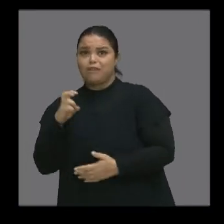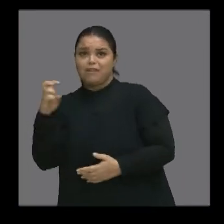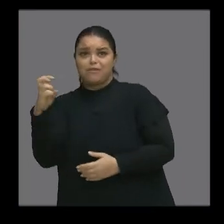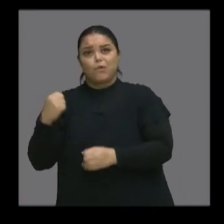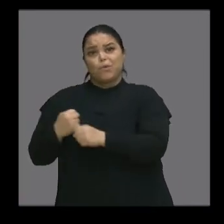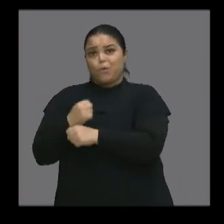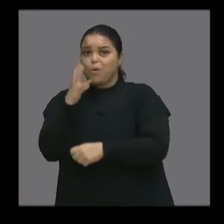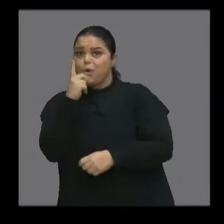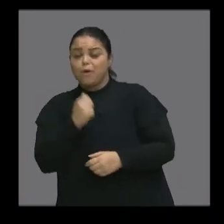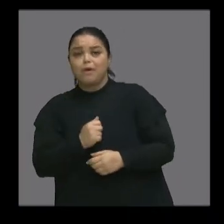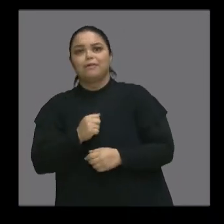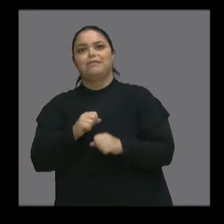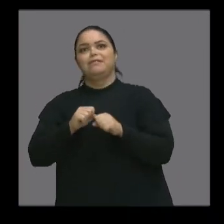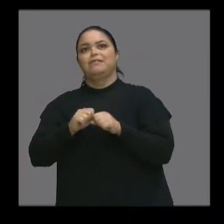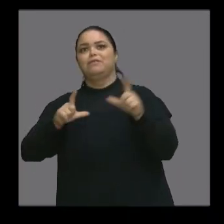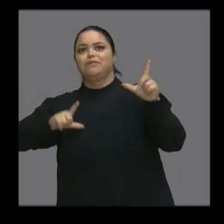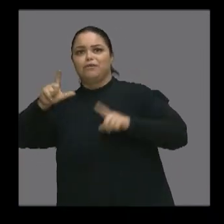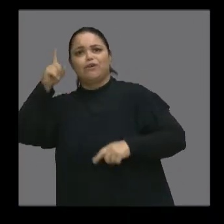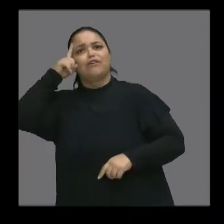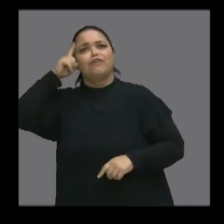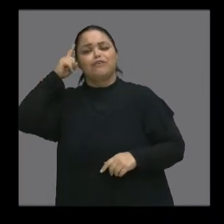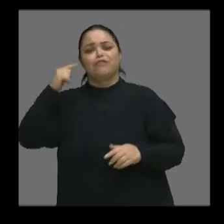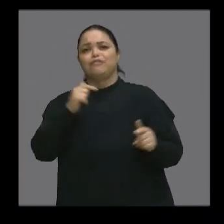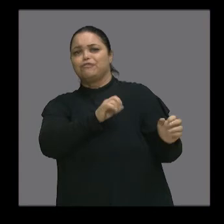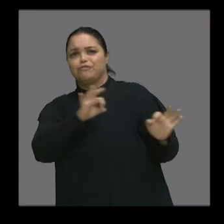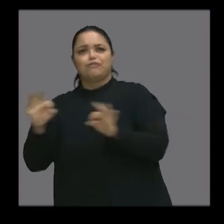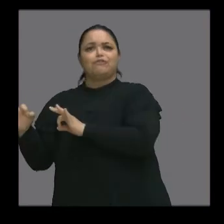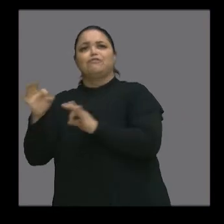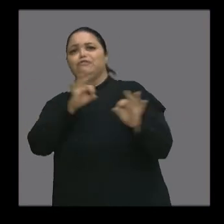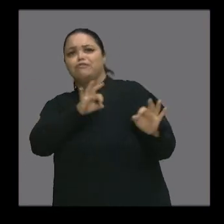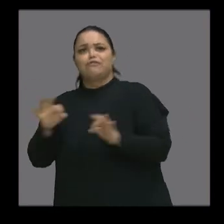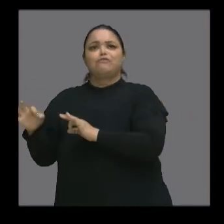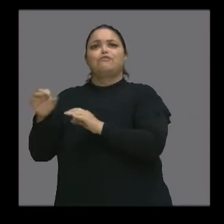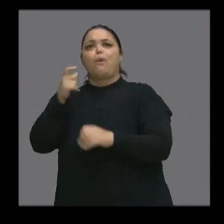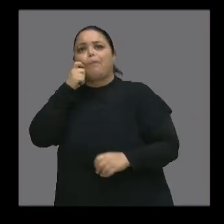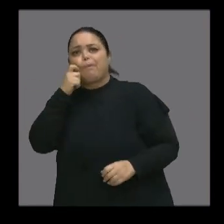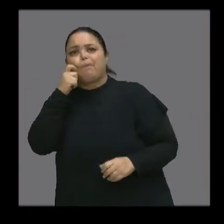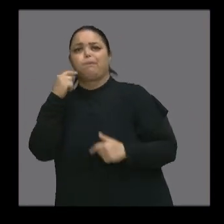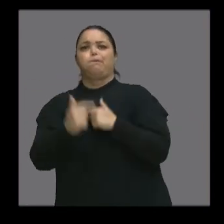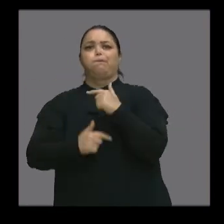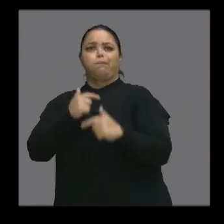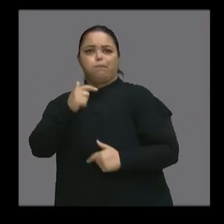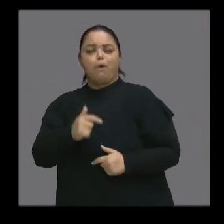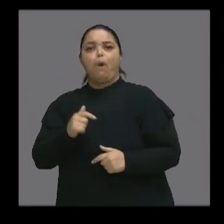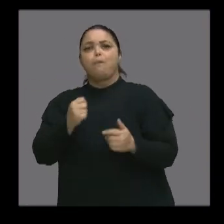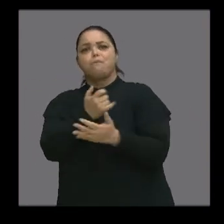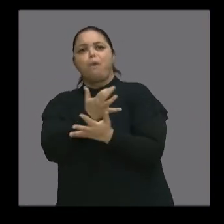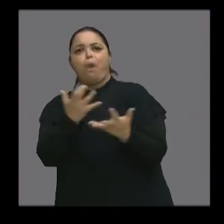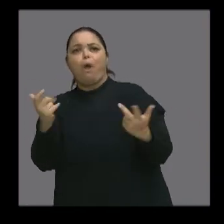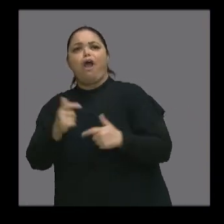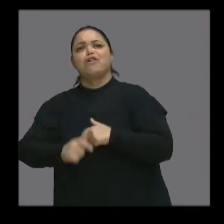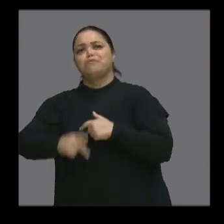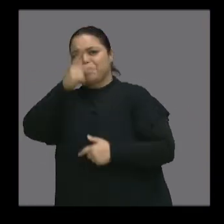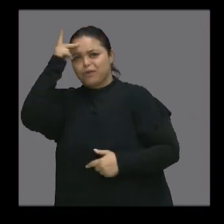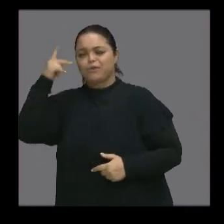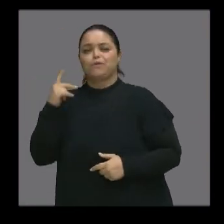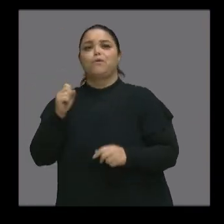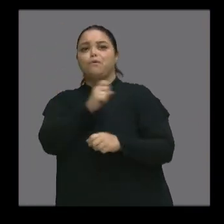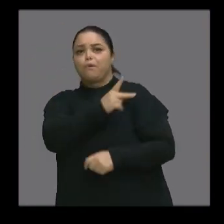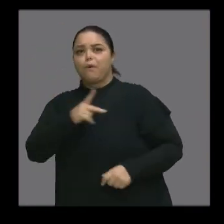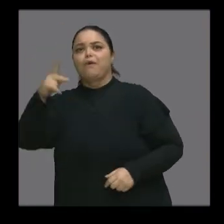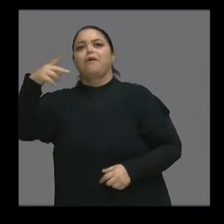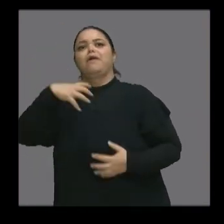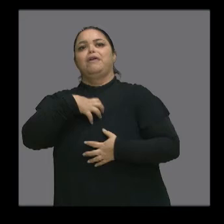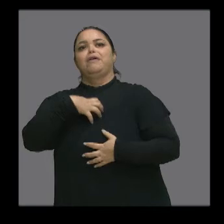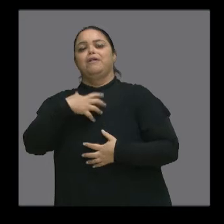permaneci no ar, todos os dias, conversando diariamente ao vivo com milhões de pessoas no Vale do Paraíba inteiro, eu